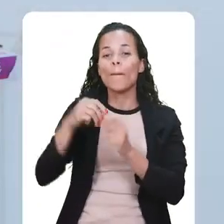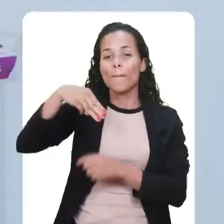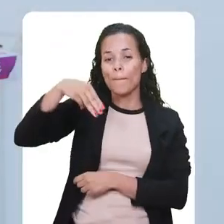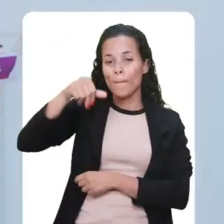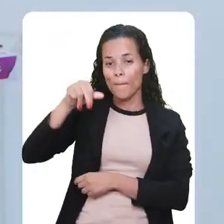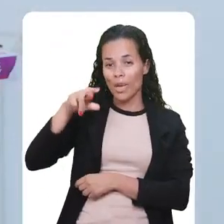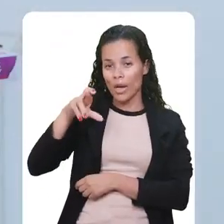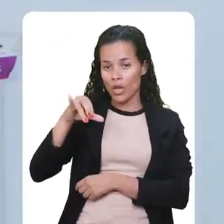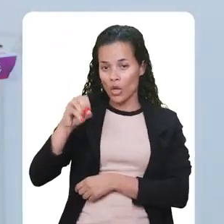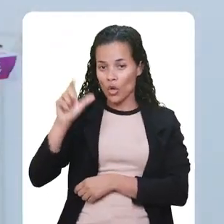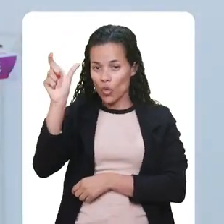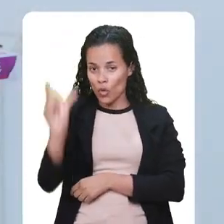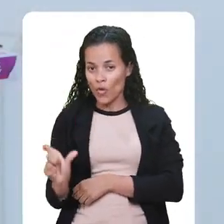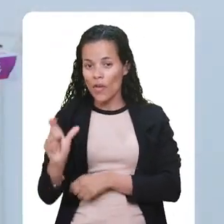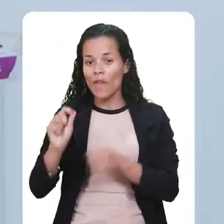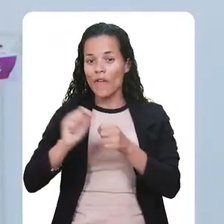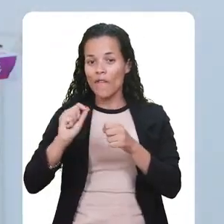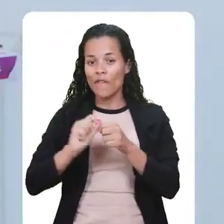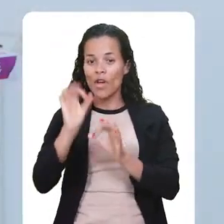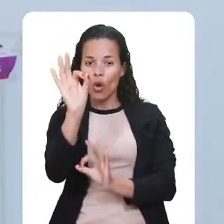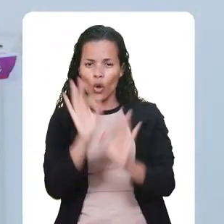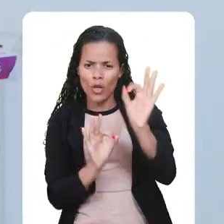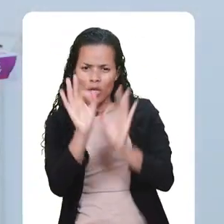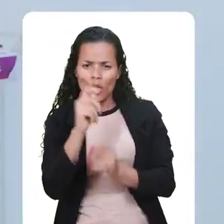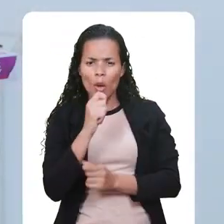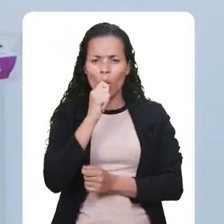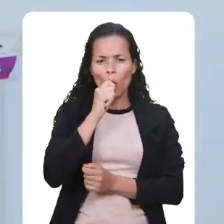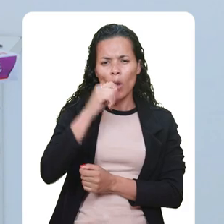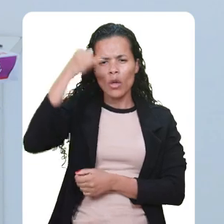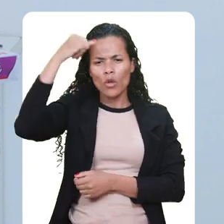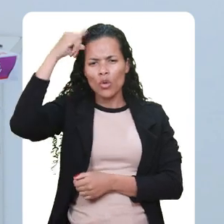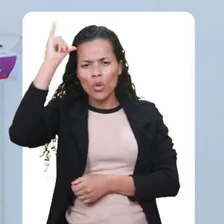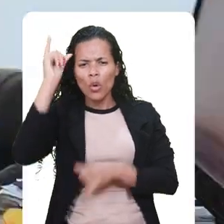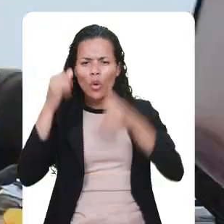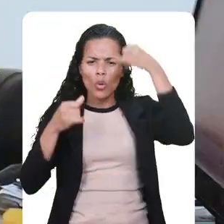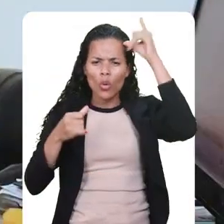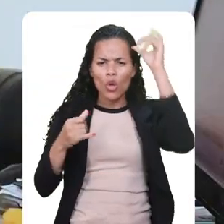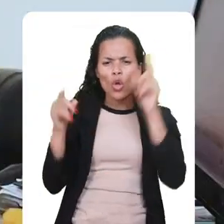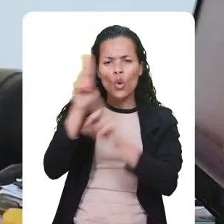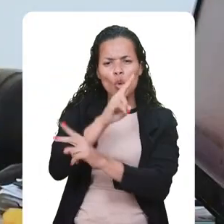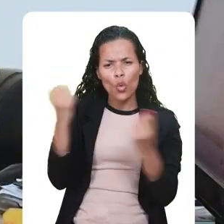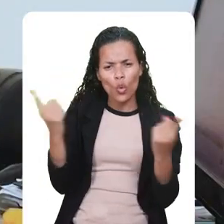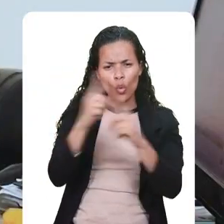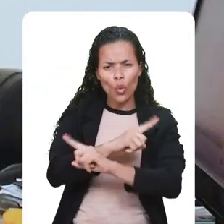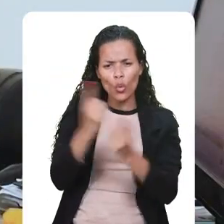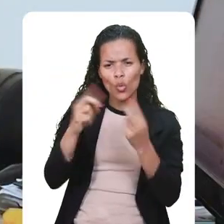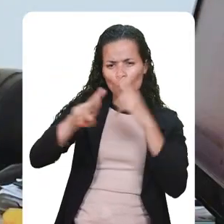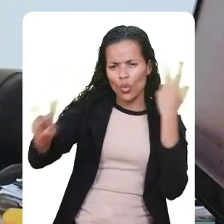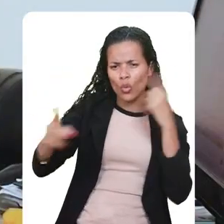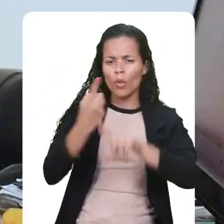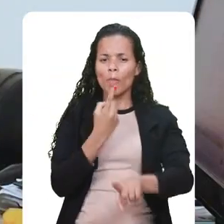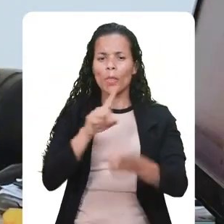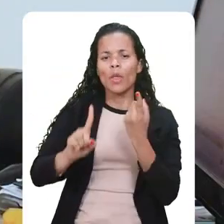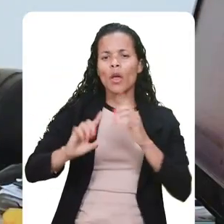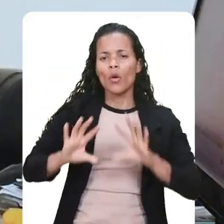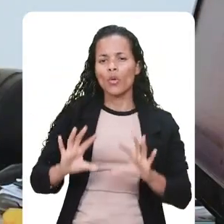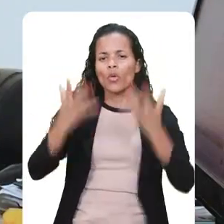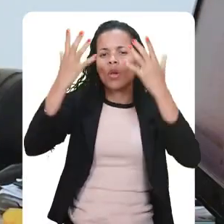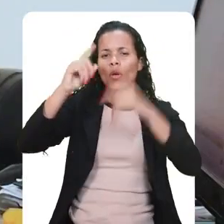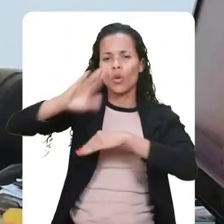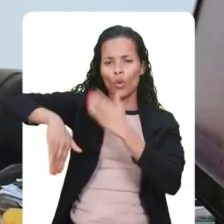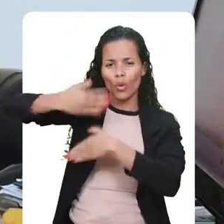que é quem faz a introdução dessa buzina. Ele confecciona a buzina e os bois começam a utilizar essa buzina, e deu esse diferencial, que causou